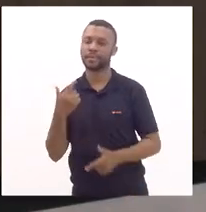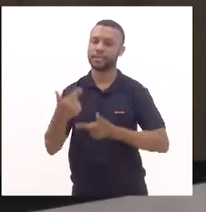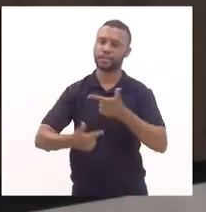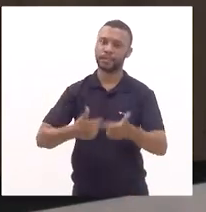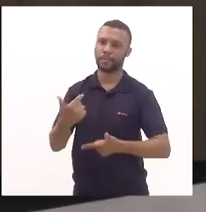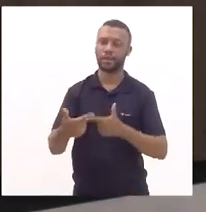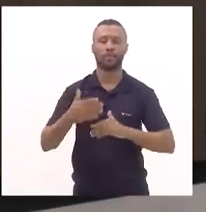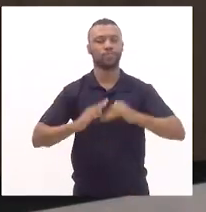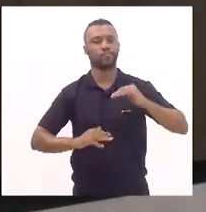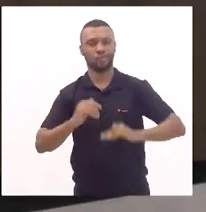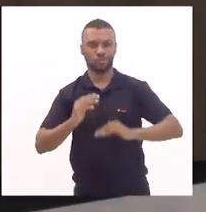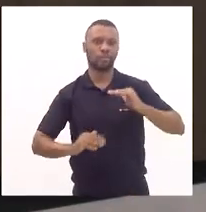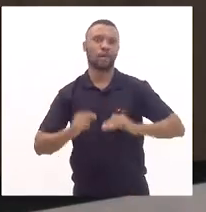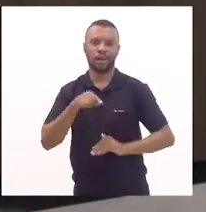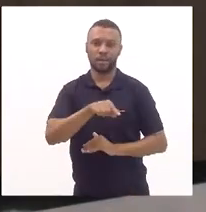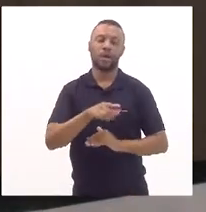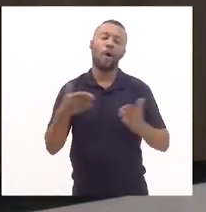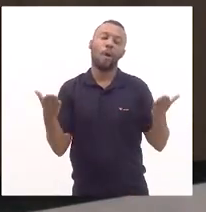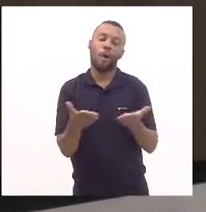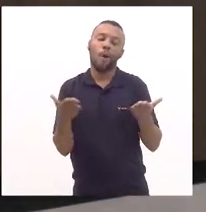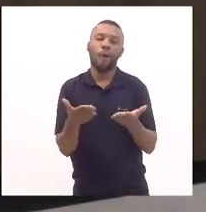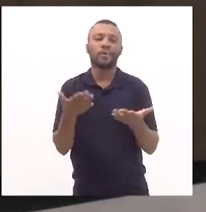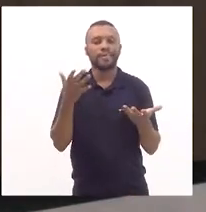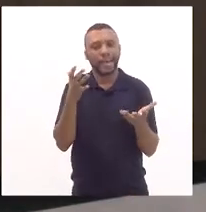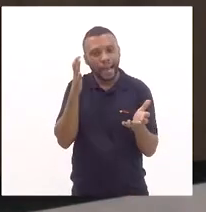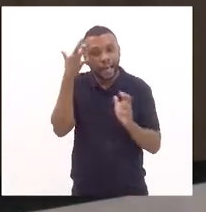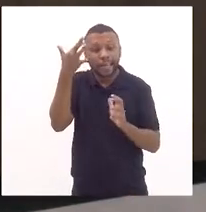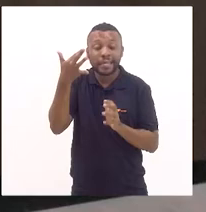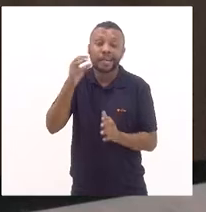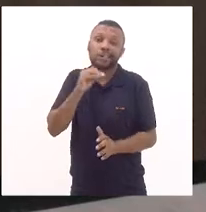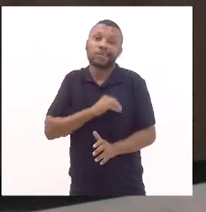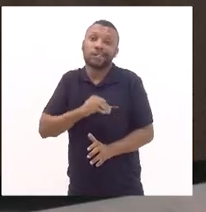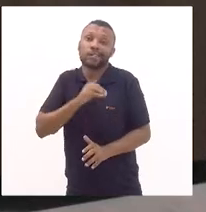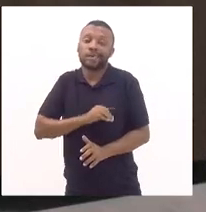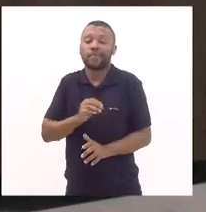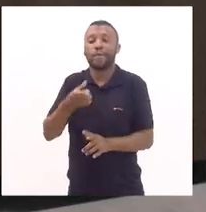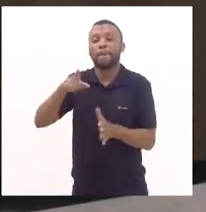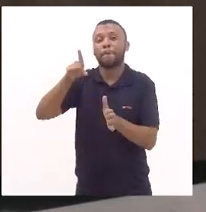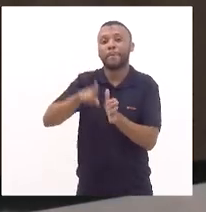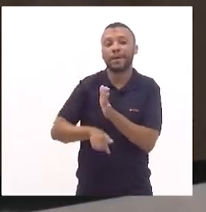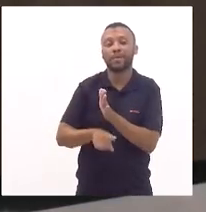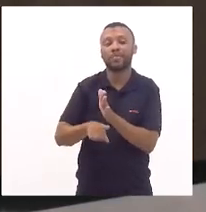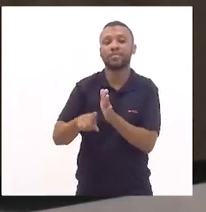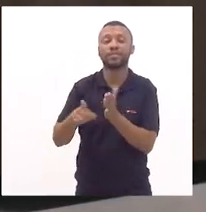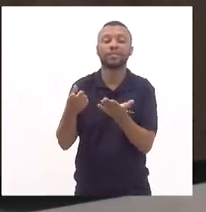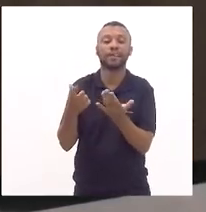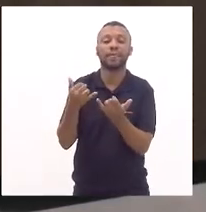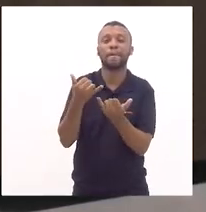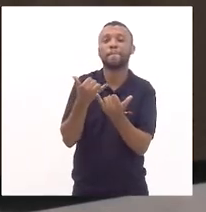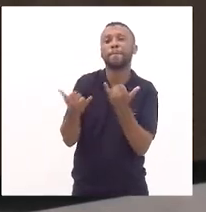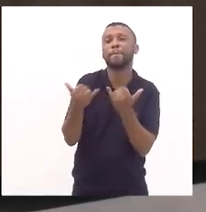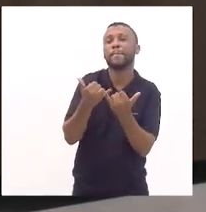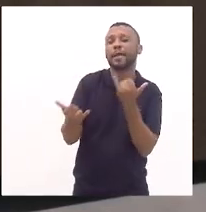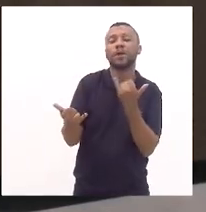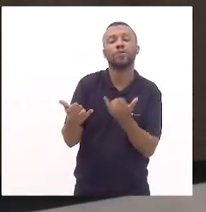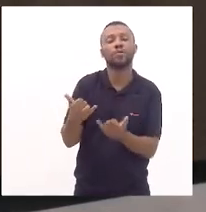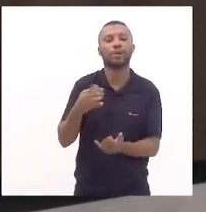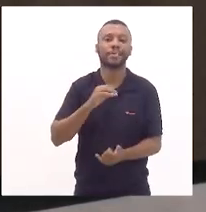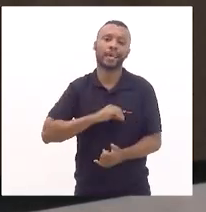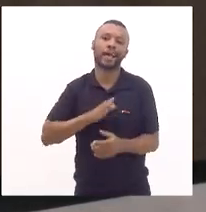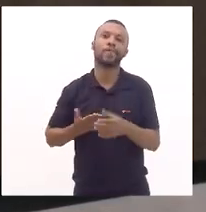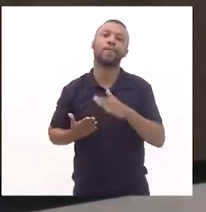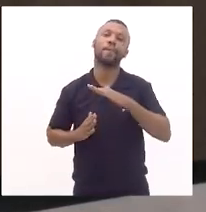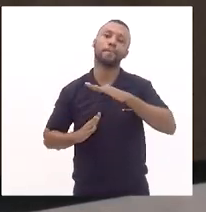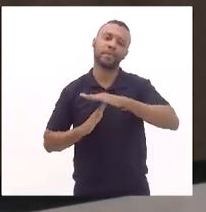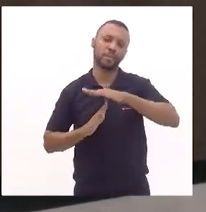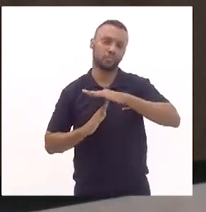Pois bem, presidente, a realidade hoje é que eles ganham menos de meio salário mínimo. A maioria dos trabalhadores que trabalham